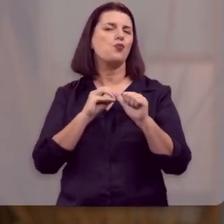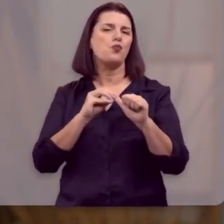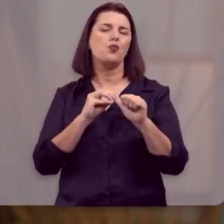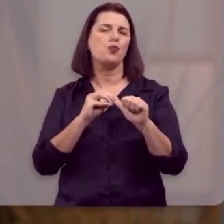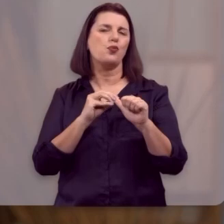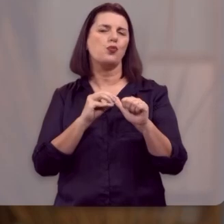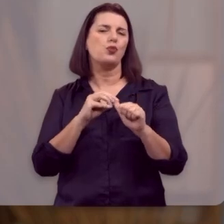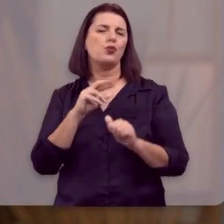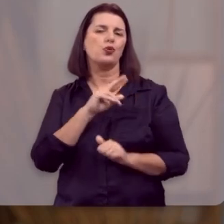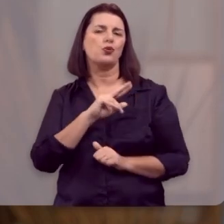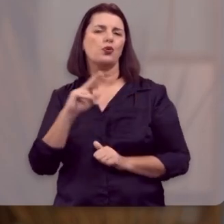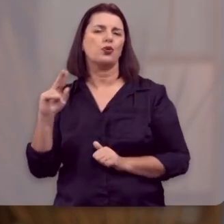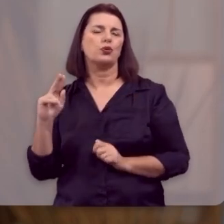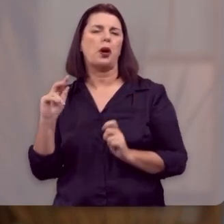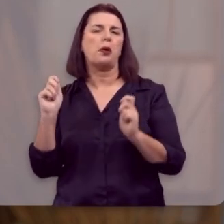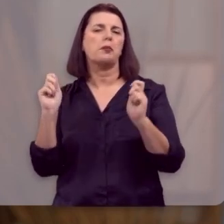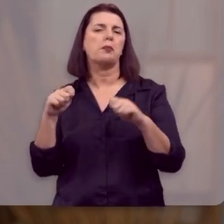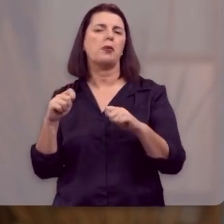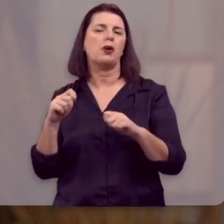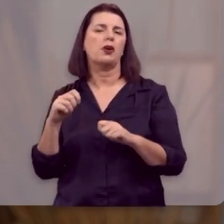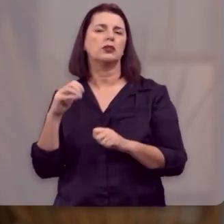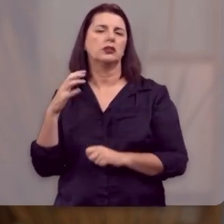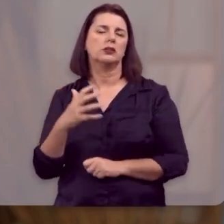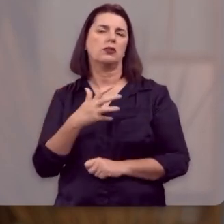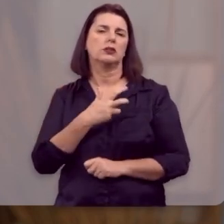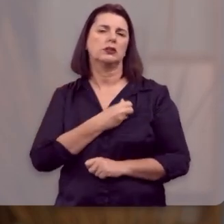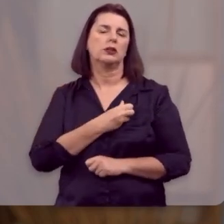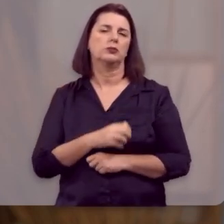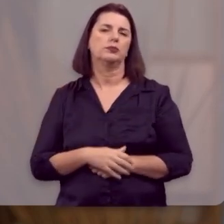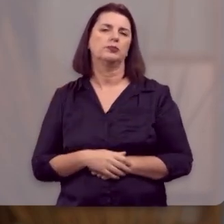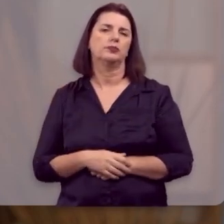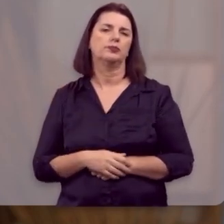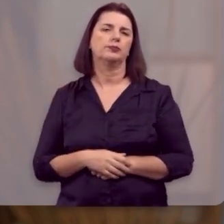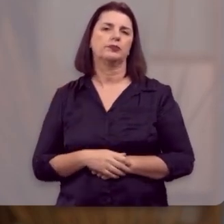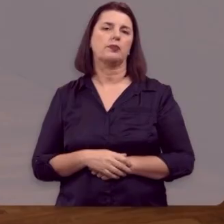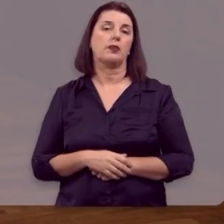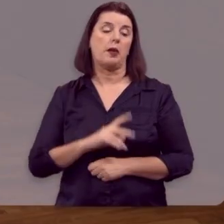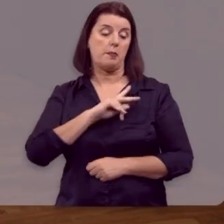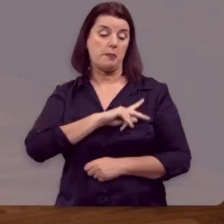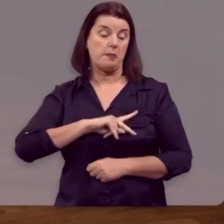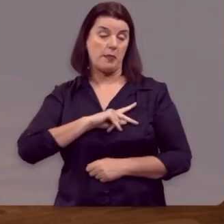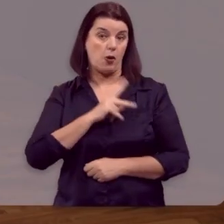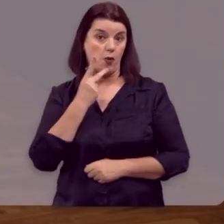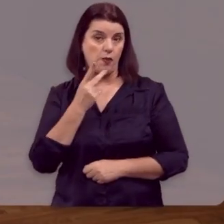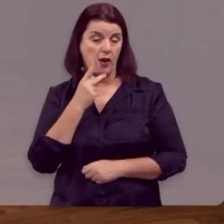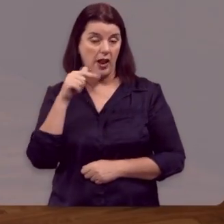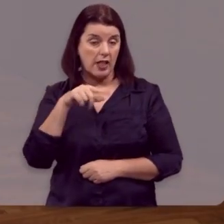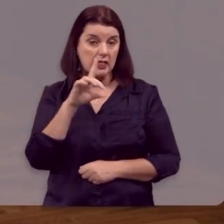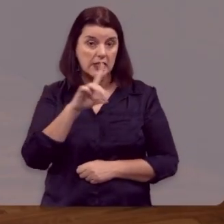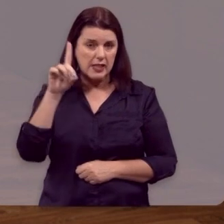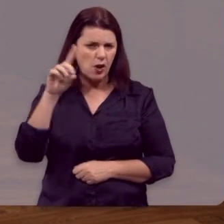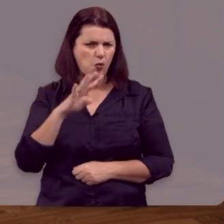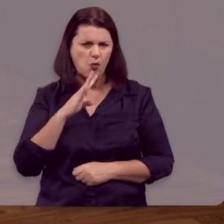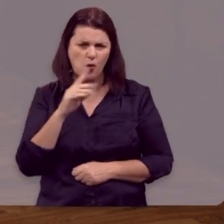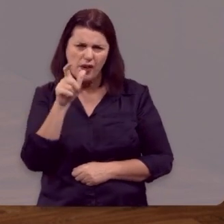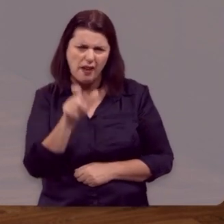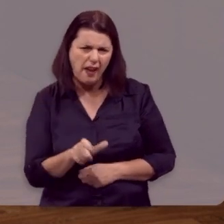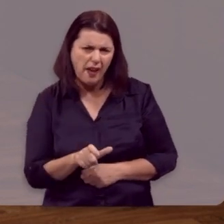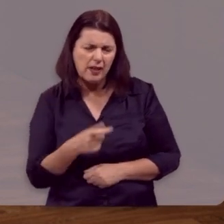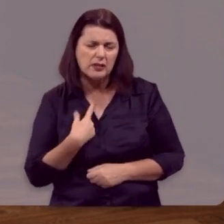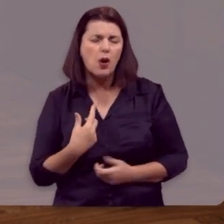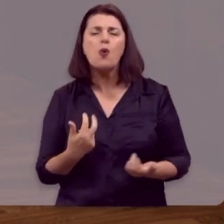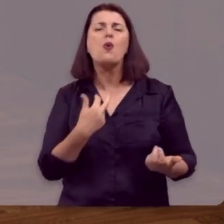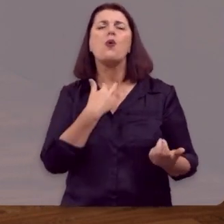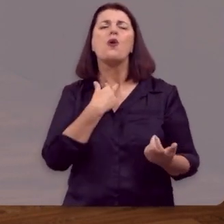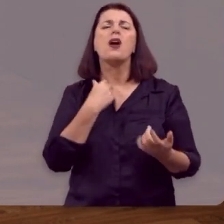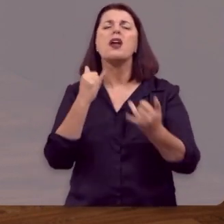único nome dado entre os homens pelo qual importa que sejamos salvos. Paulo diz que esse Deus que os atenienses não conheciam é o Deus que